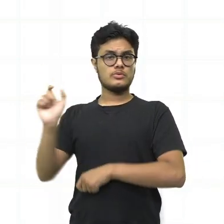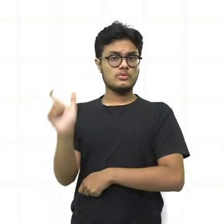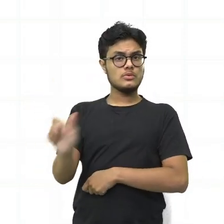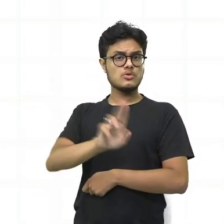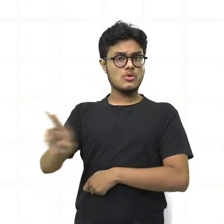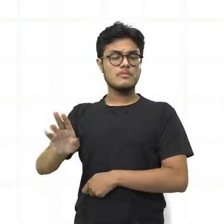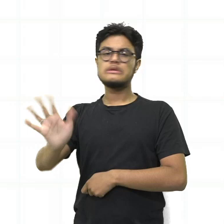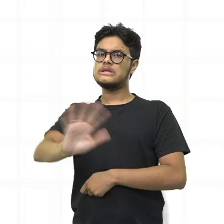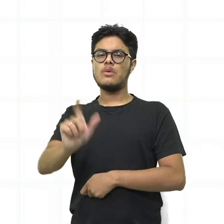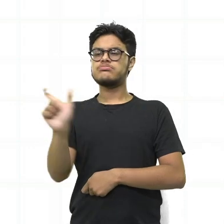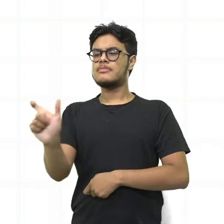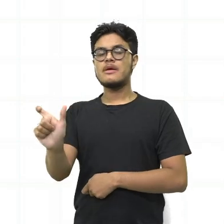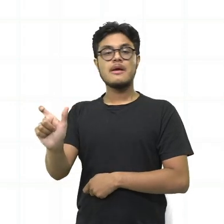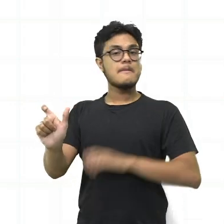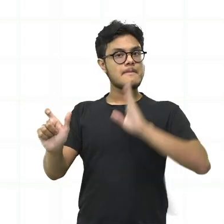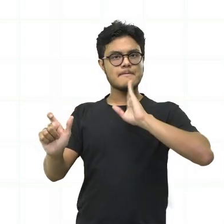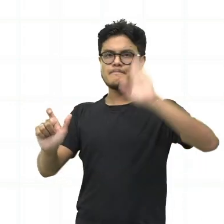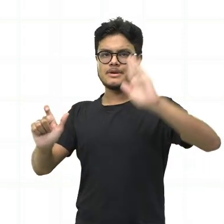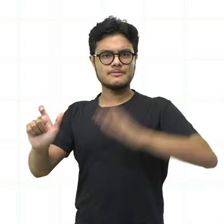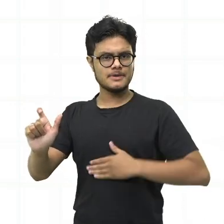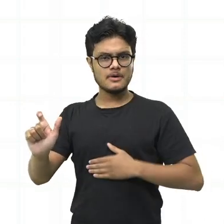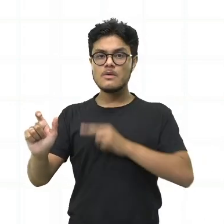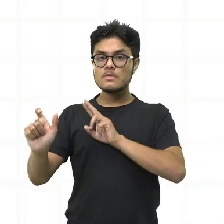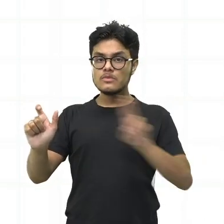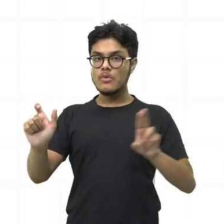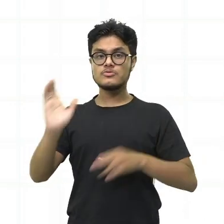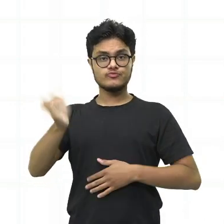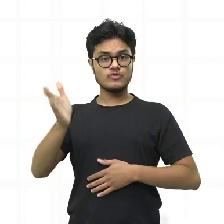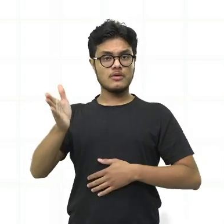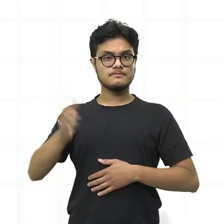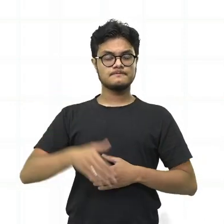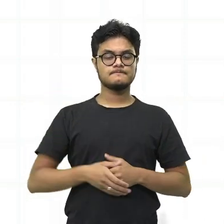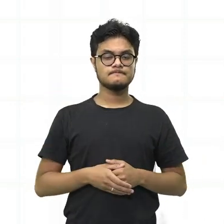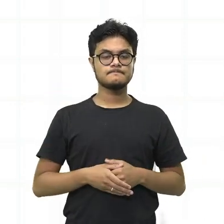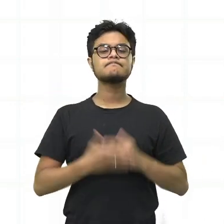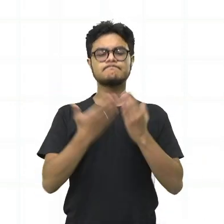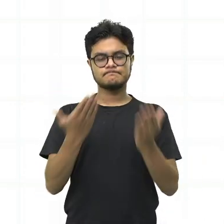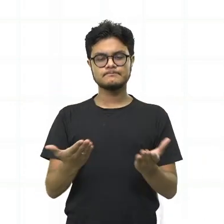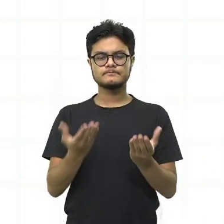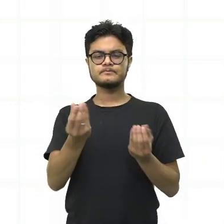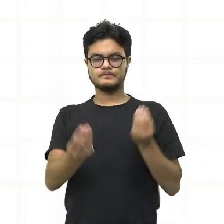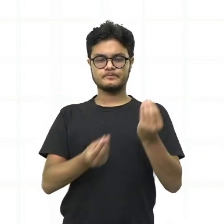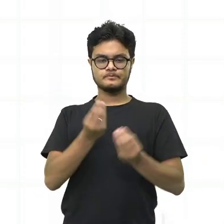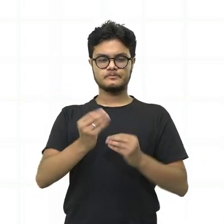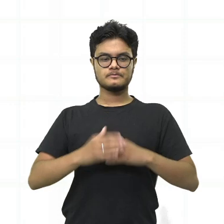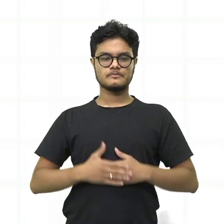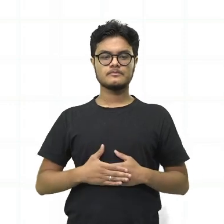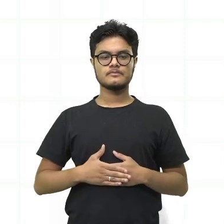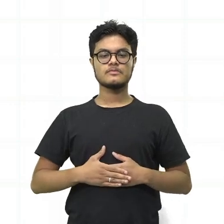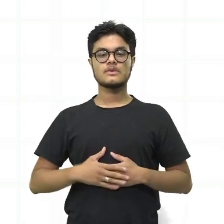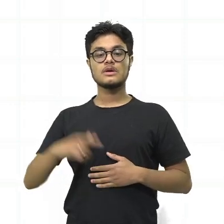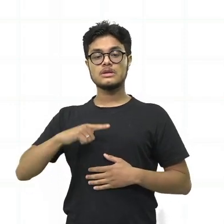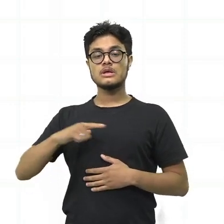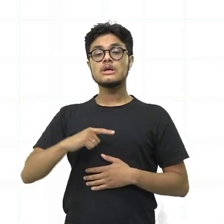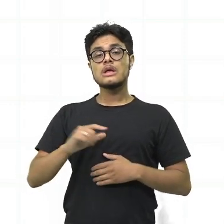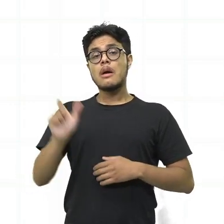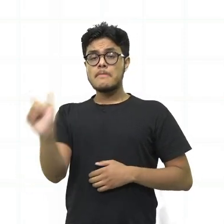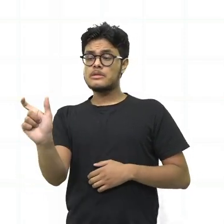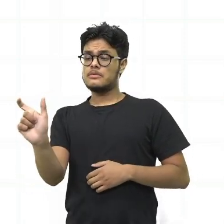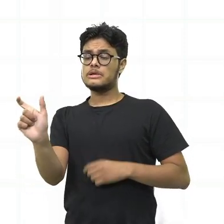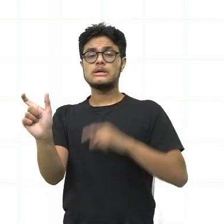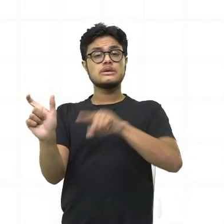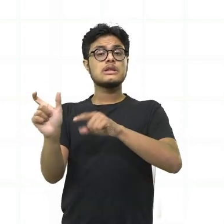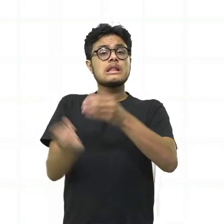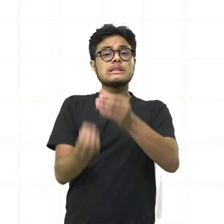primitivo, ele é primeiro, né? É o primeiro que surge, tá? E aí esse tipo de substantivo, ele vai sim